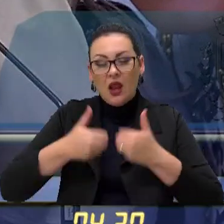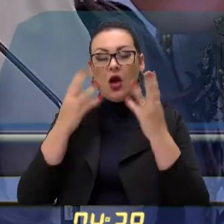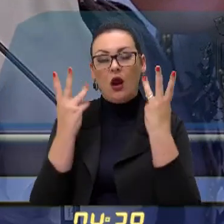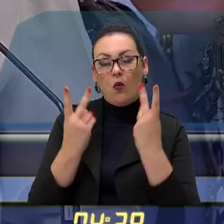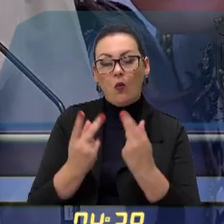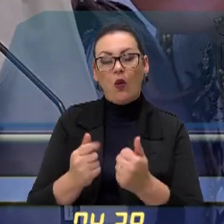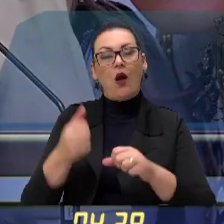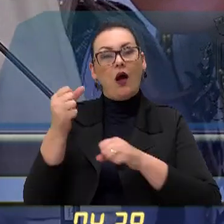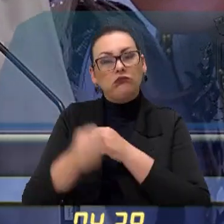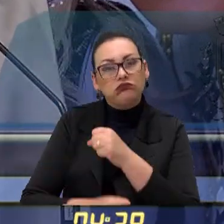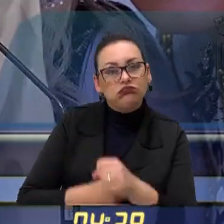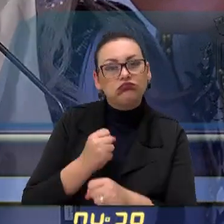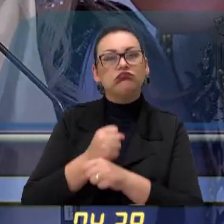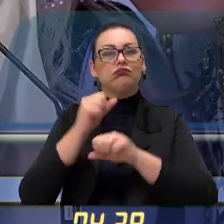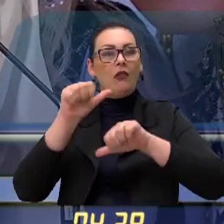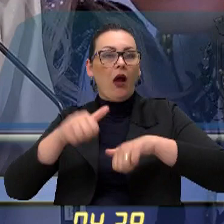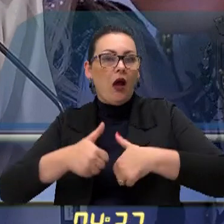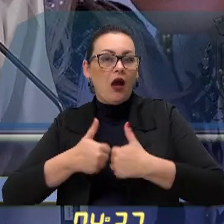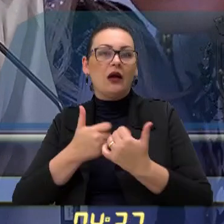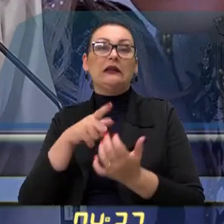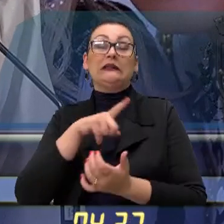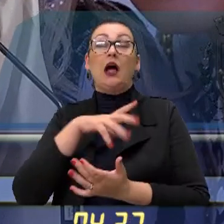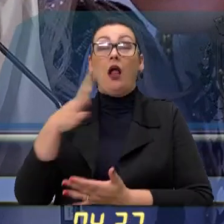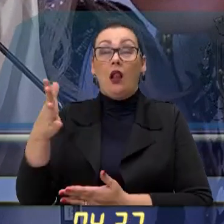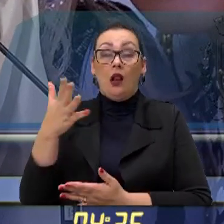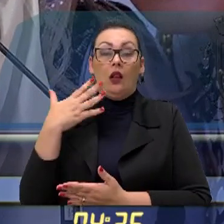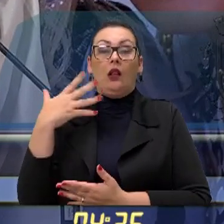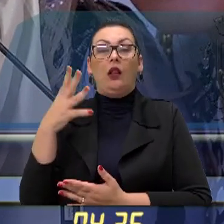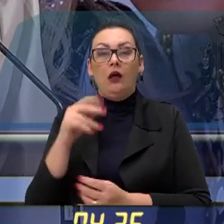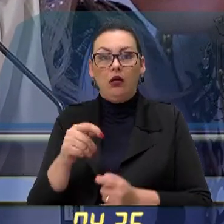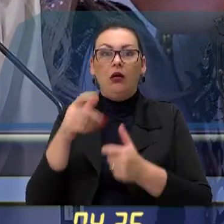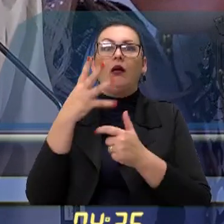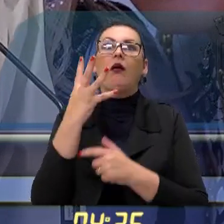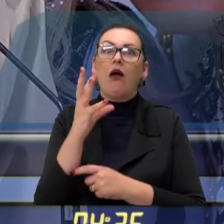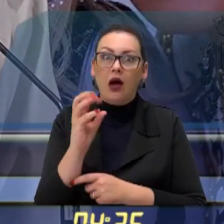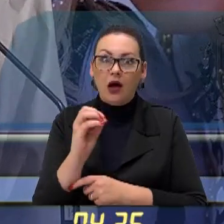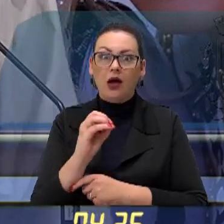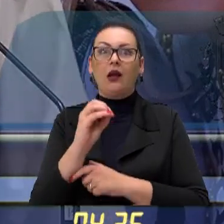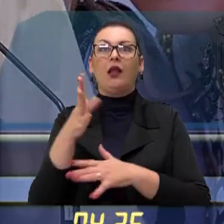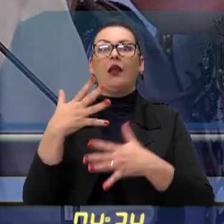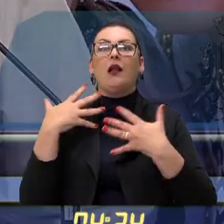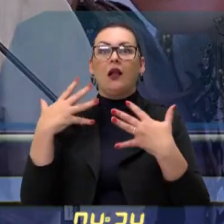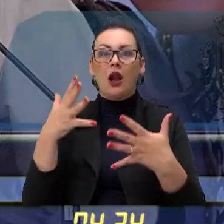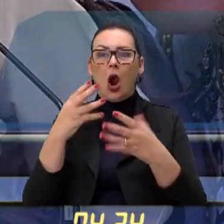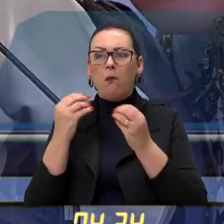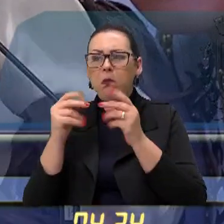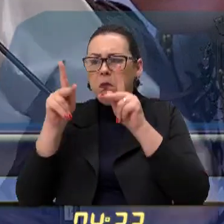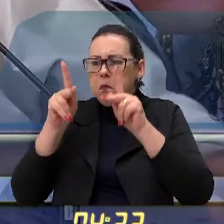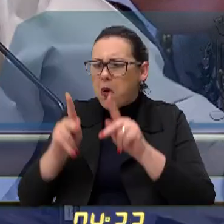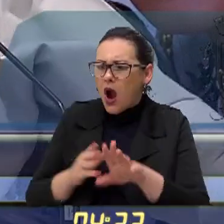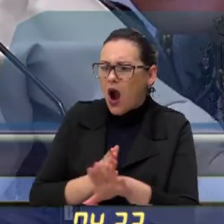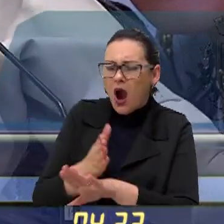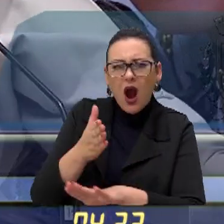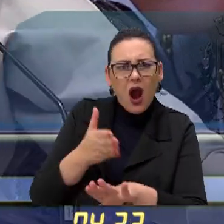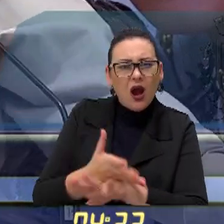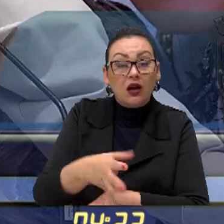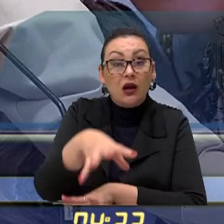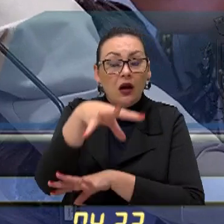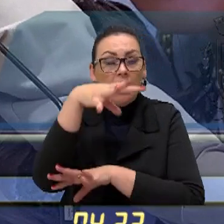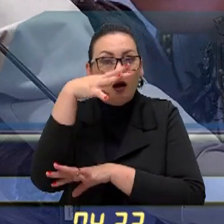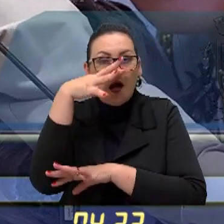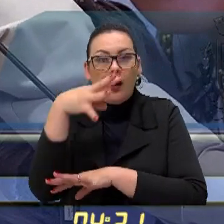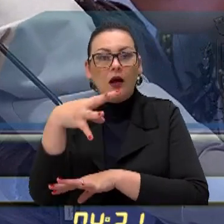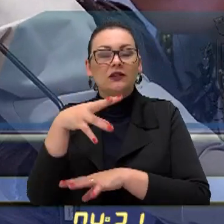ano. E apesar do calor enorme de quase 40 graus, um grande público presente. E chama a